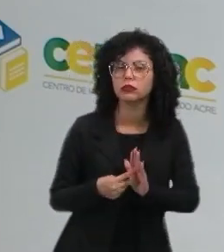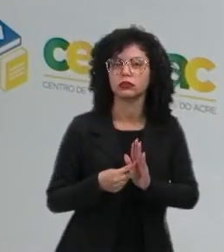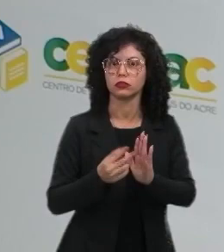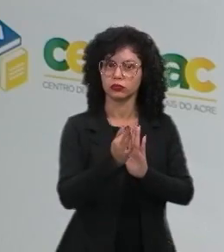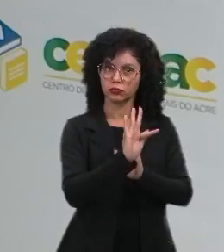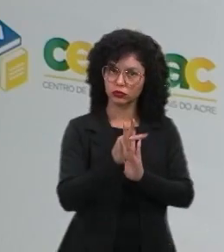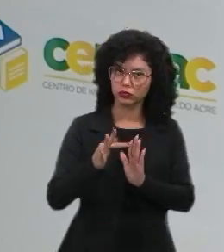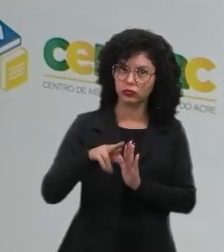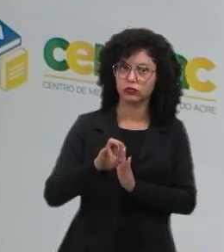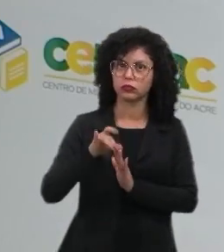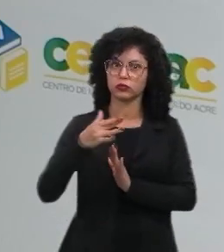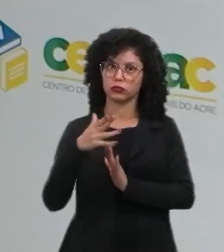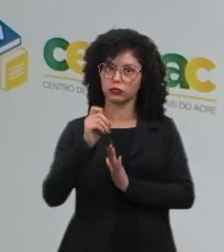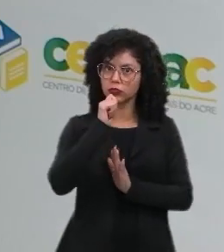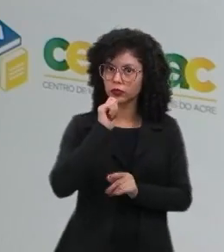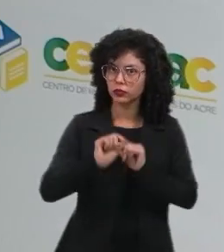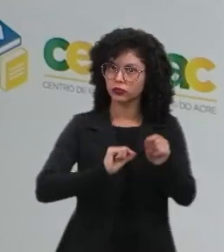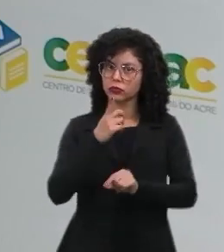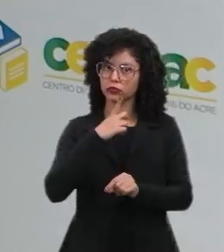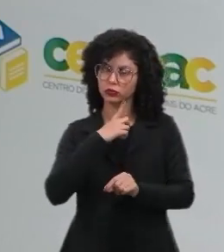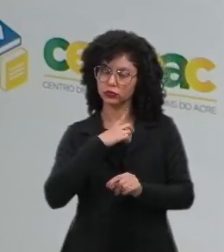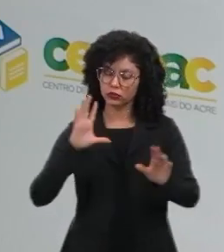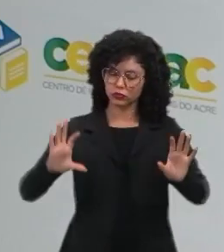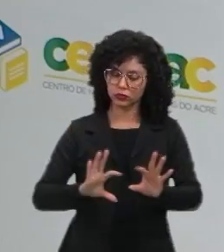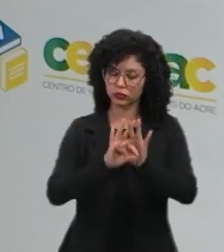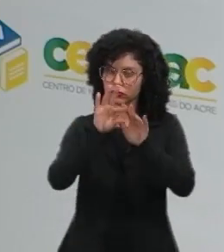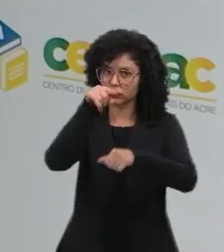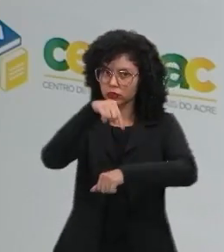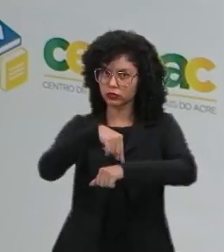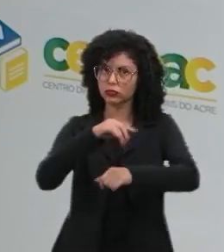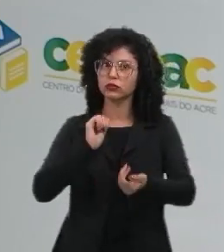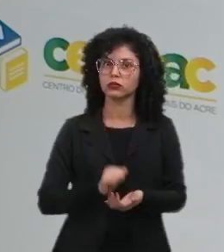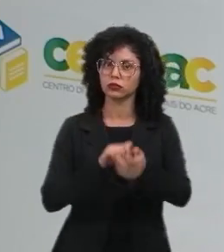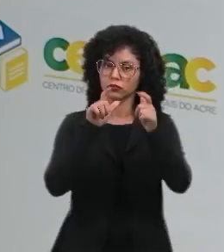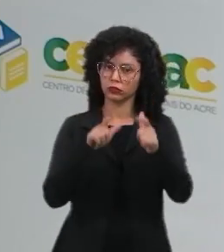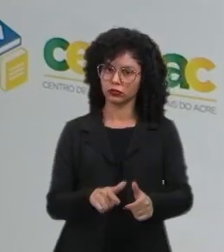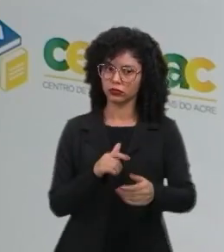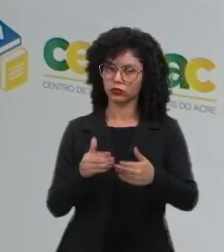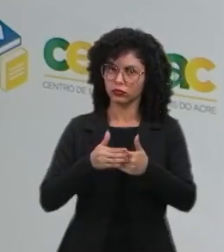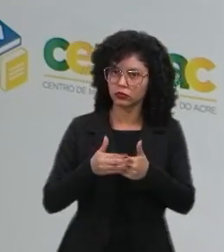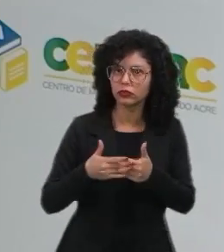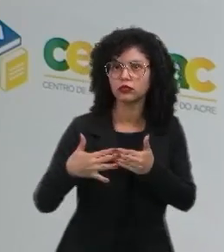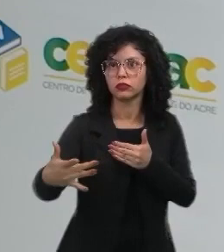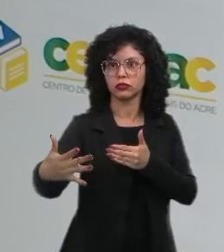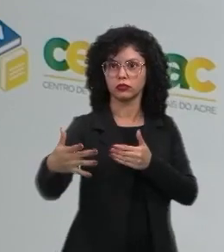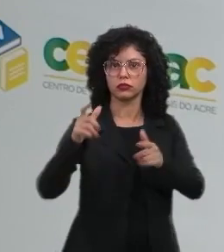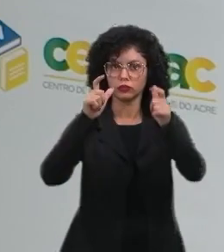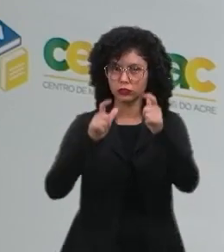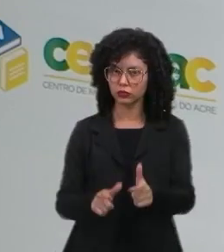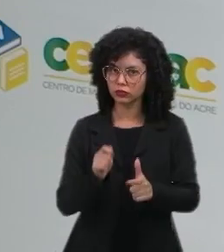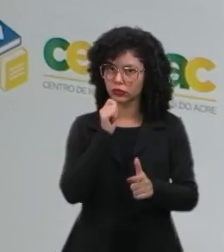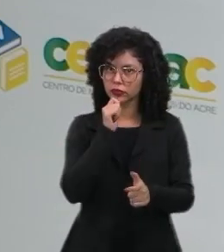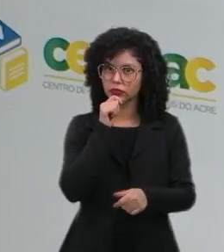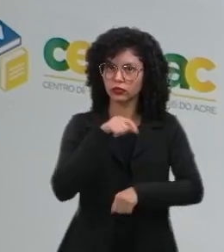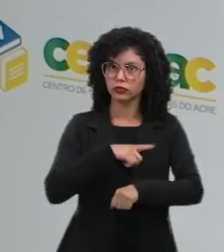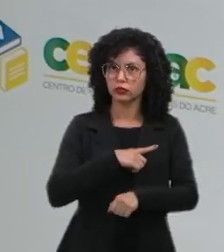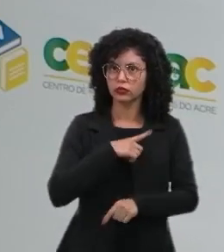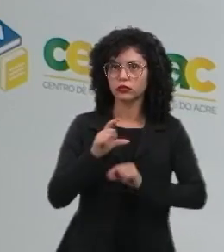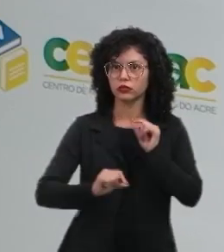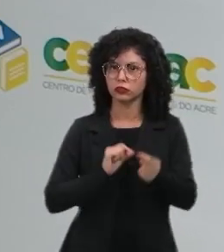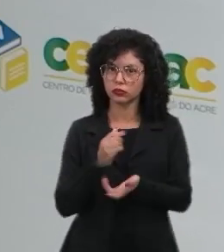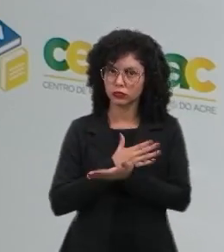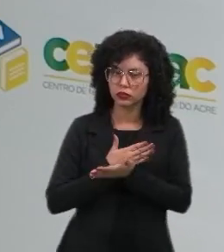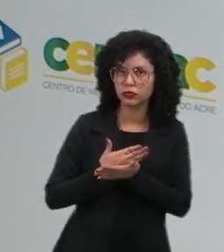do espaço? É quando eu tenho uma relação do tempo com o espaço percorrido. E esse espaço percorrido eu vou ter o quê? Uma